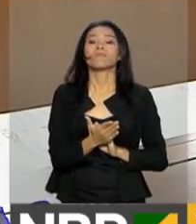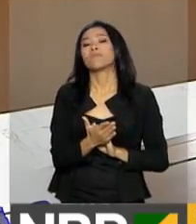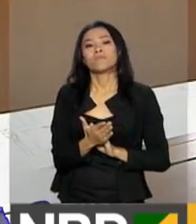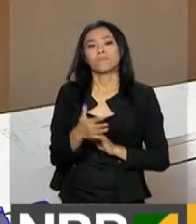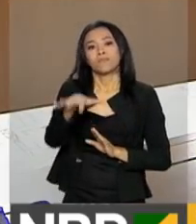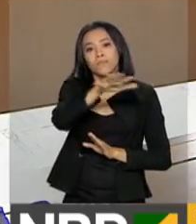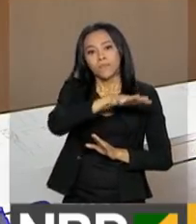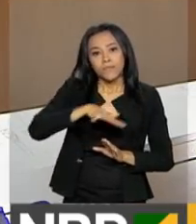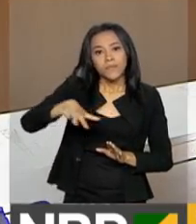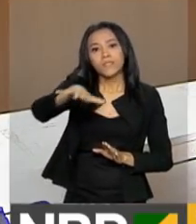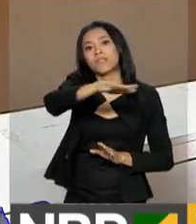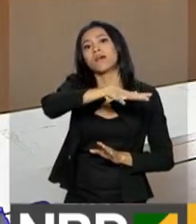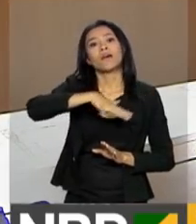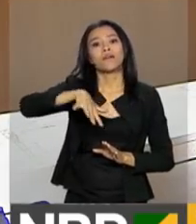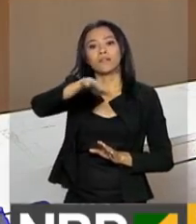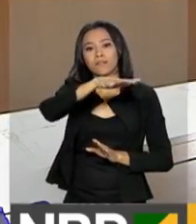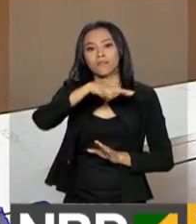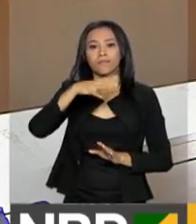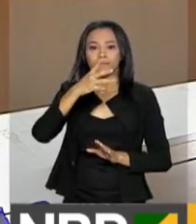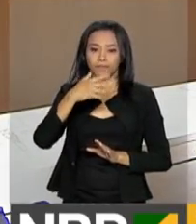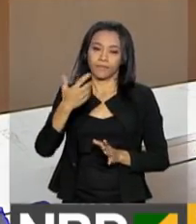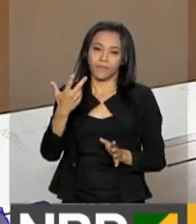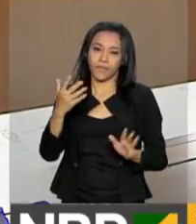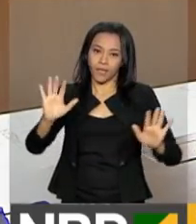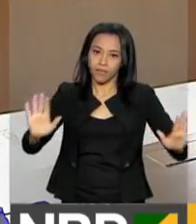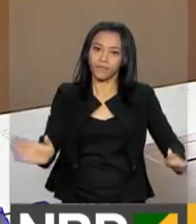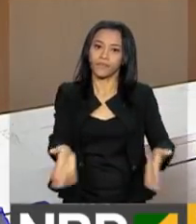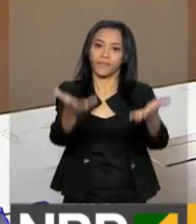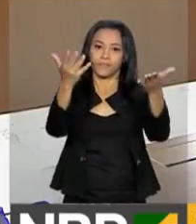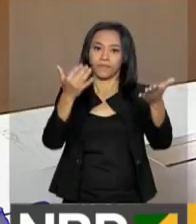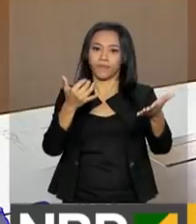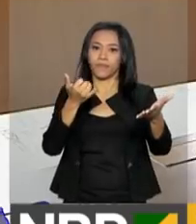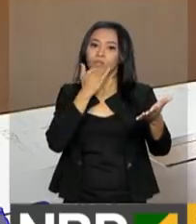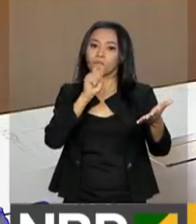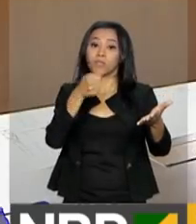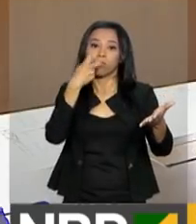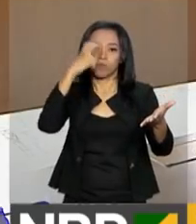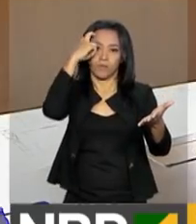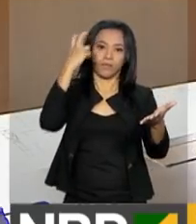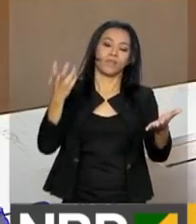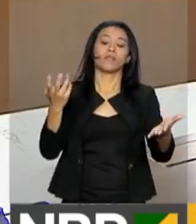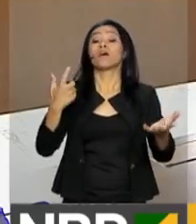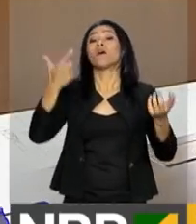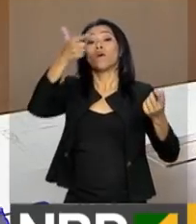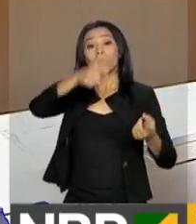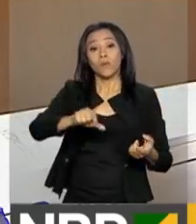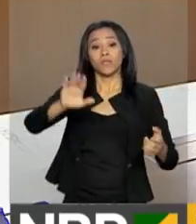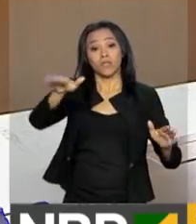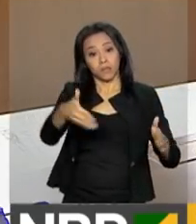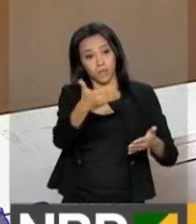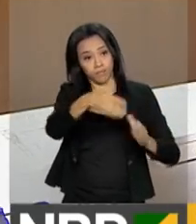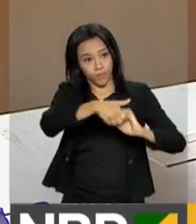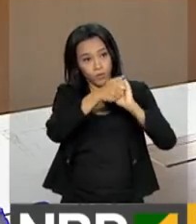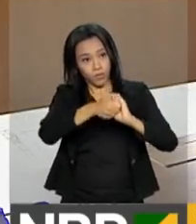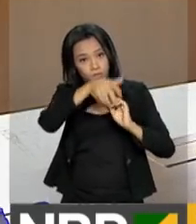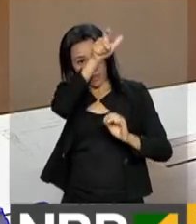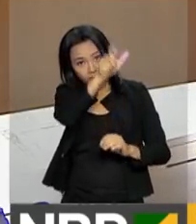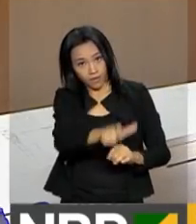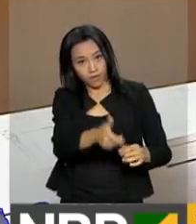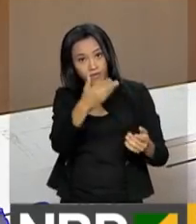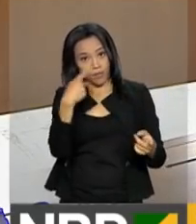dada a sua indispensabilidade para o país olhando aqui produtora gracie eu quero também cumprimentar lá e dizer olha